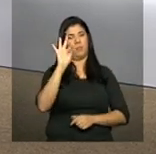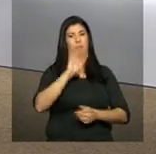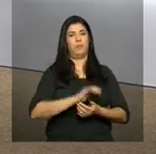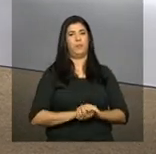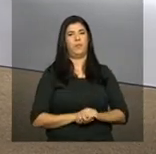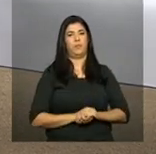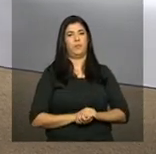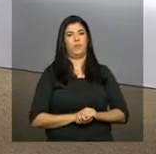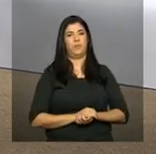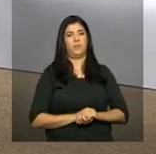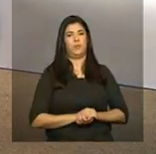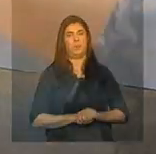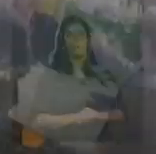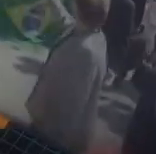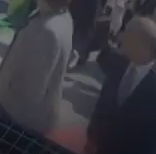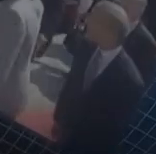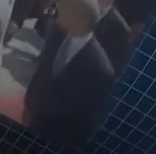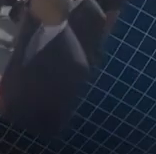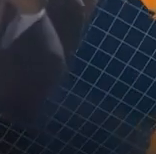Federal